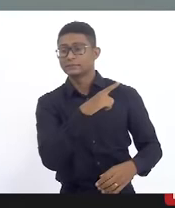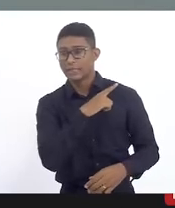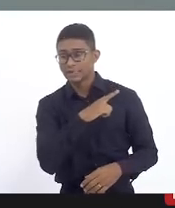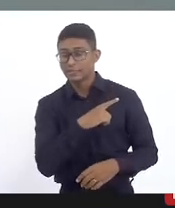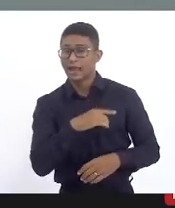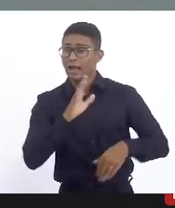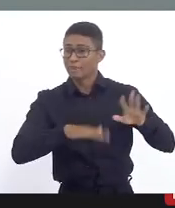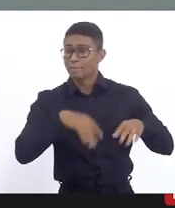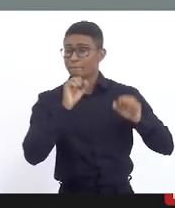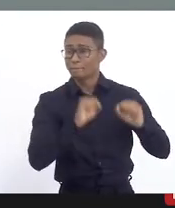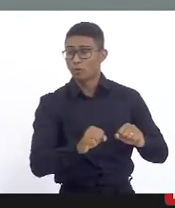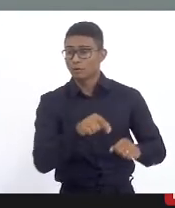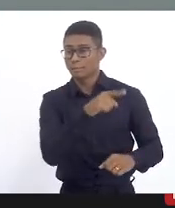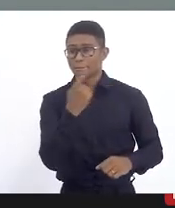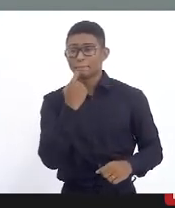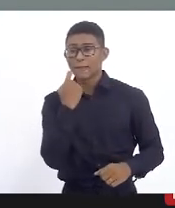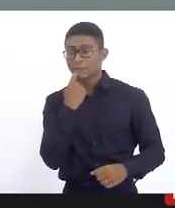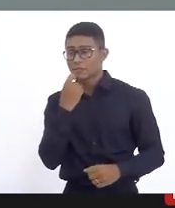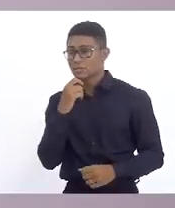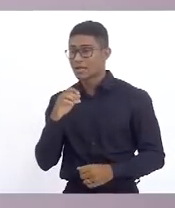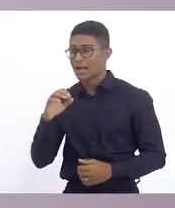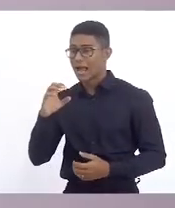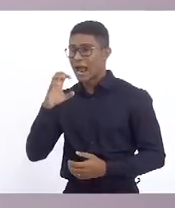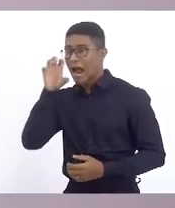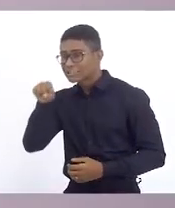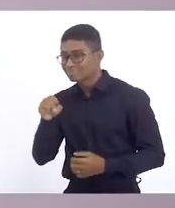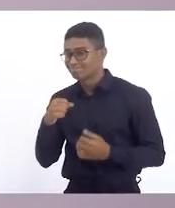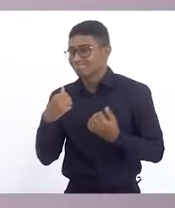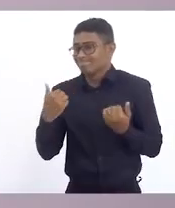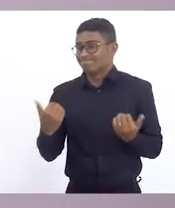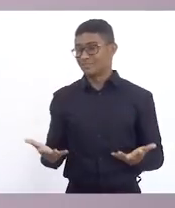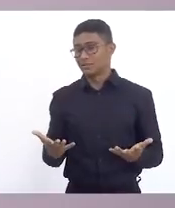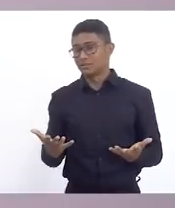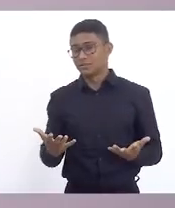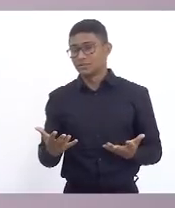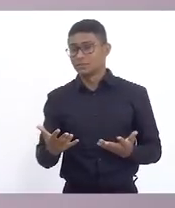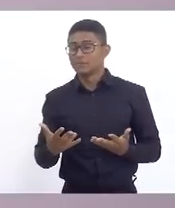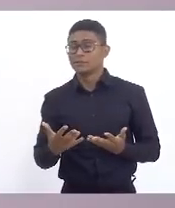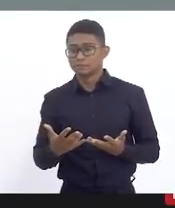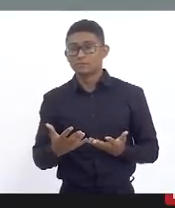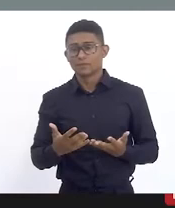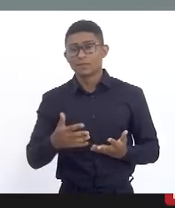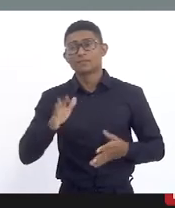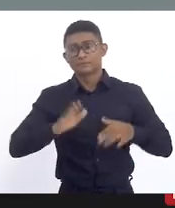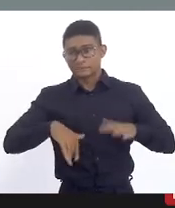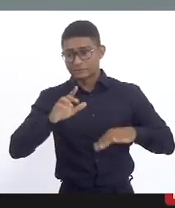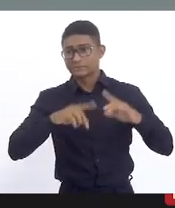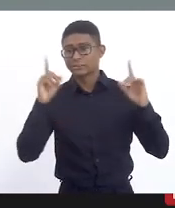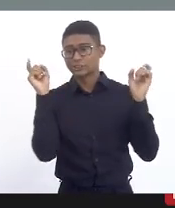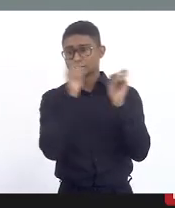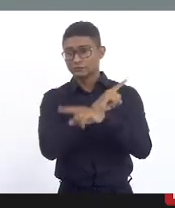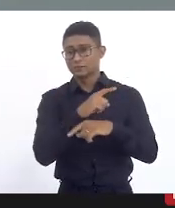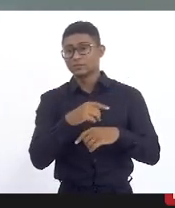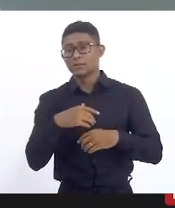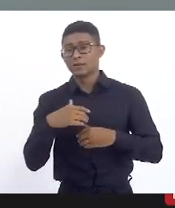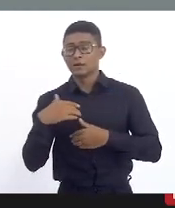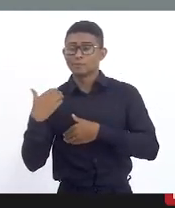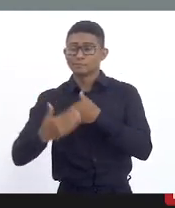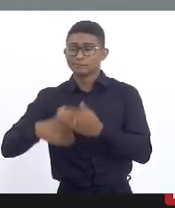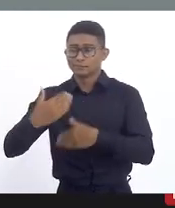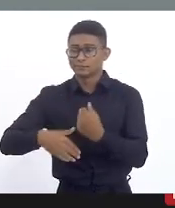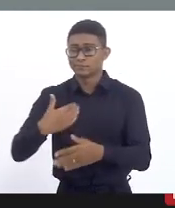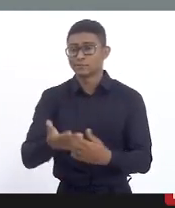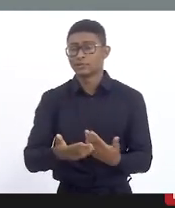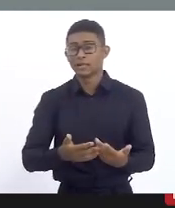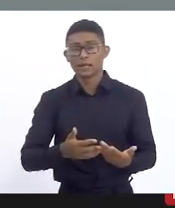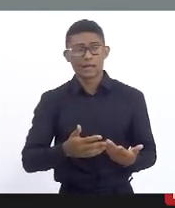tem a sua biodiversidade. E o alumínio é um metal pesado que pode se bioacumular na cadeia alimentar. E, obviamente, isso pode acabar chegando